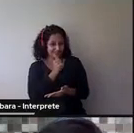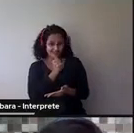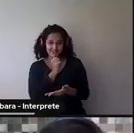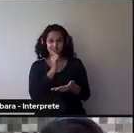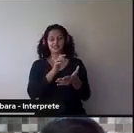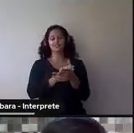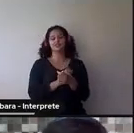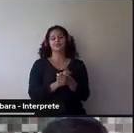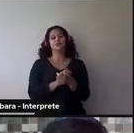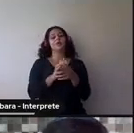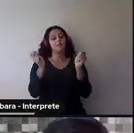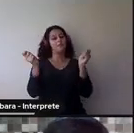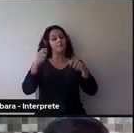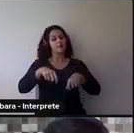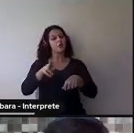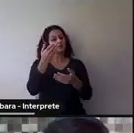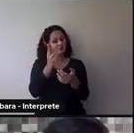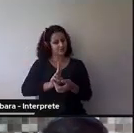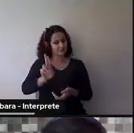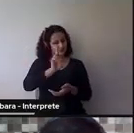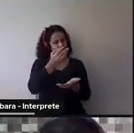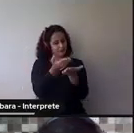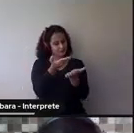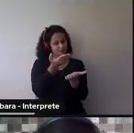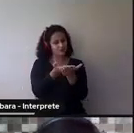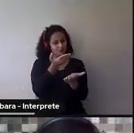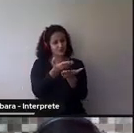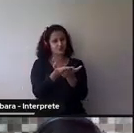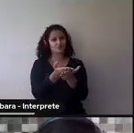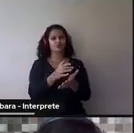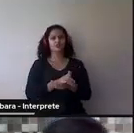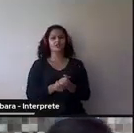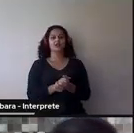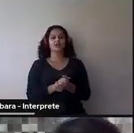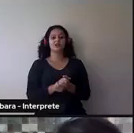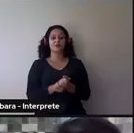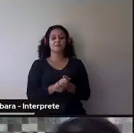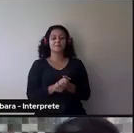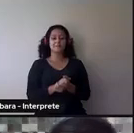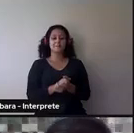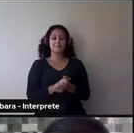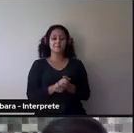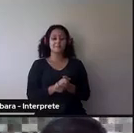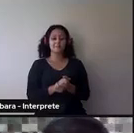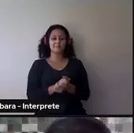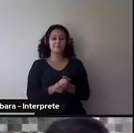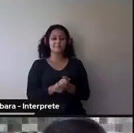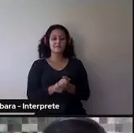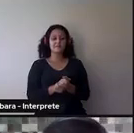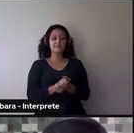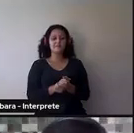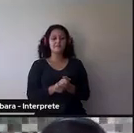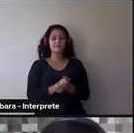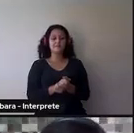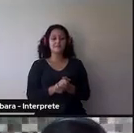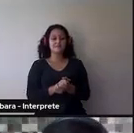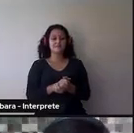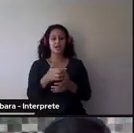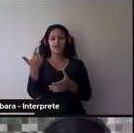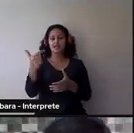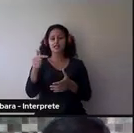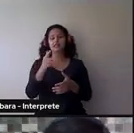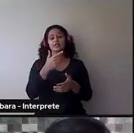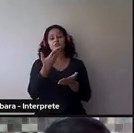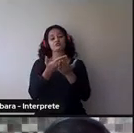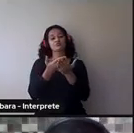usados para esses estudos, para analisar micotoxinas, e ainda não é feito muito, não tem muito estudo ainda sobre isso.